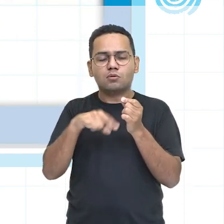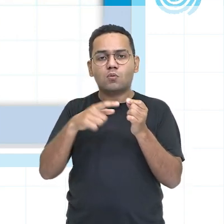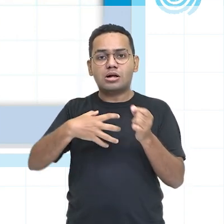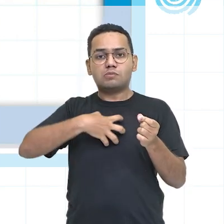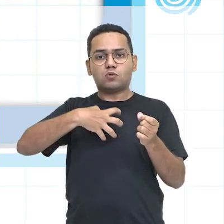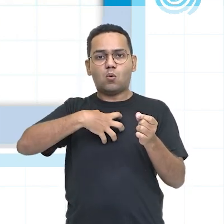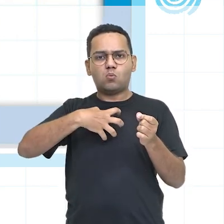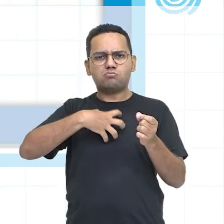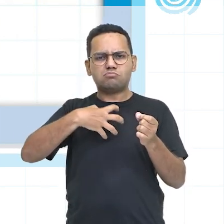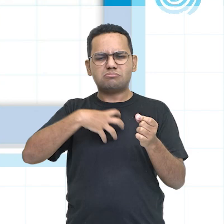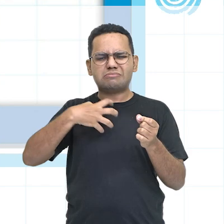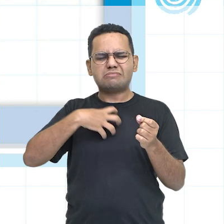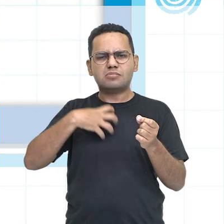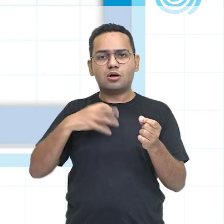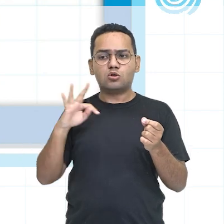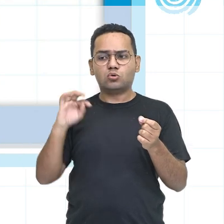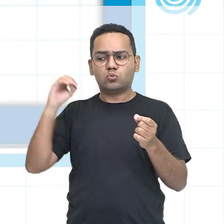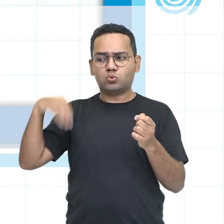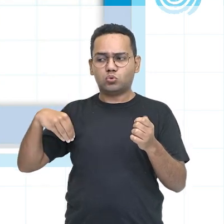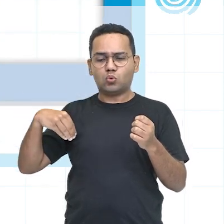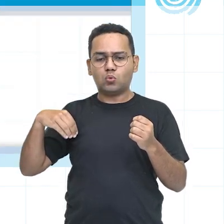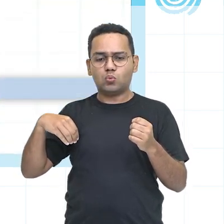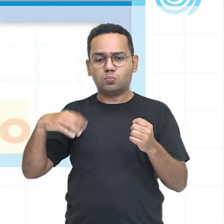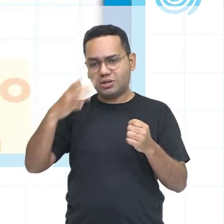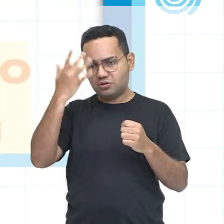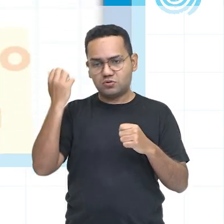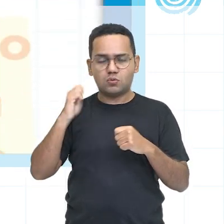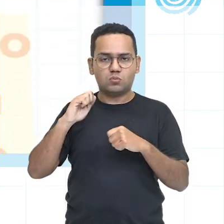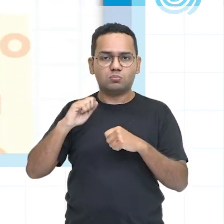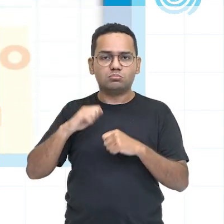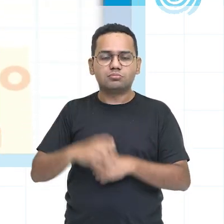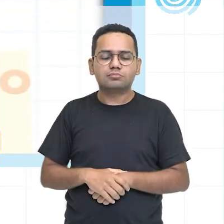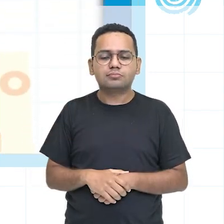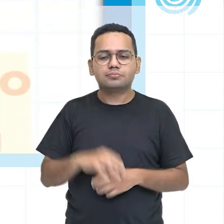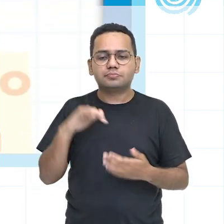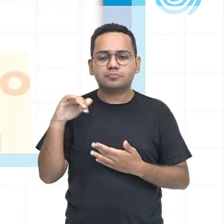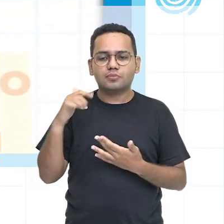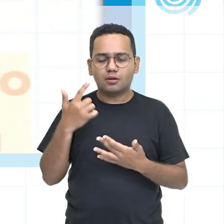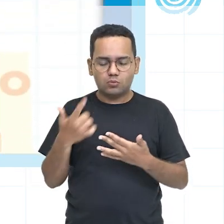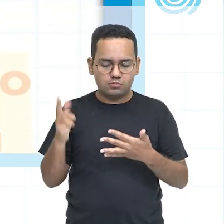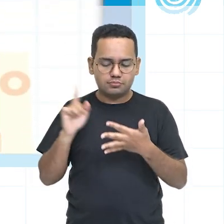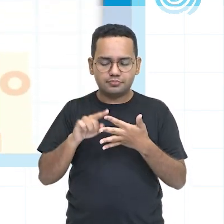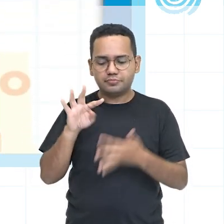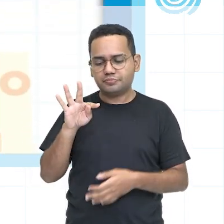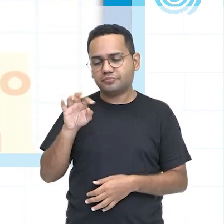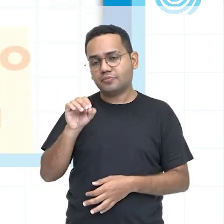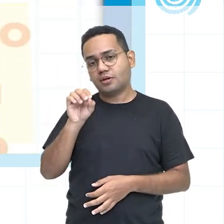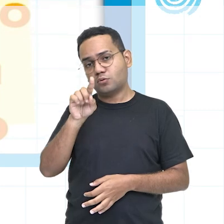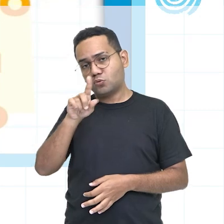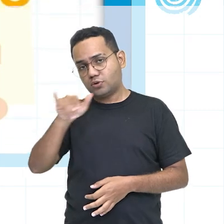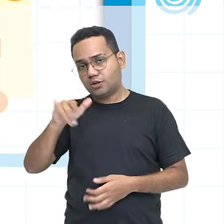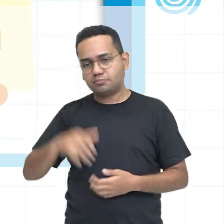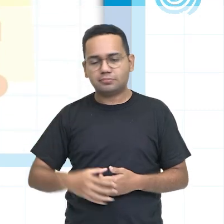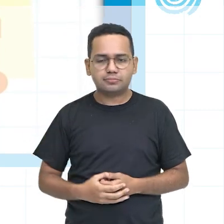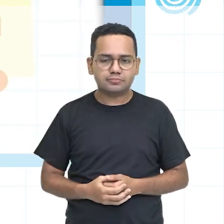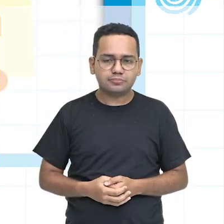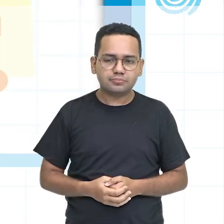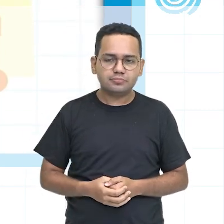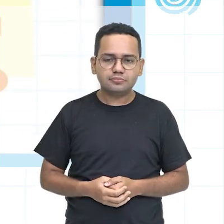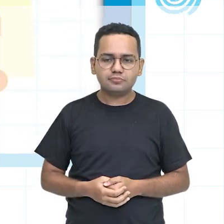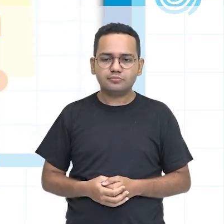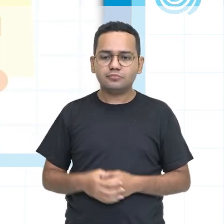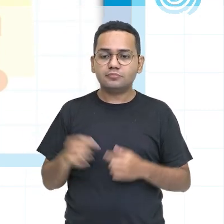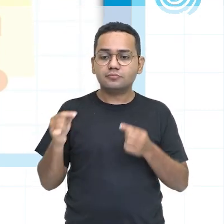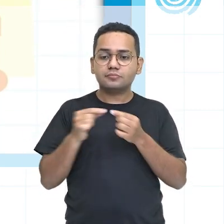Também função aí dos advérbios, tá certo? E por último, gente, eu tenho o advérbio today. Today